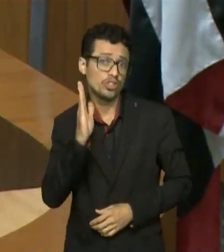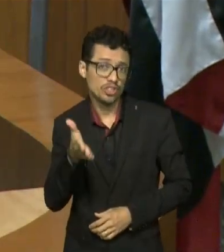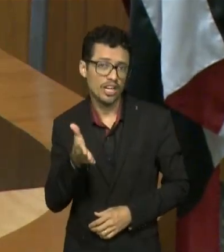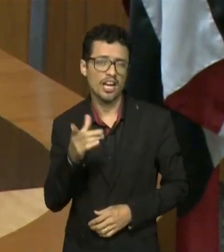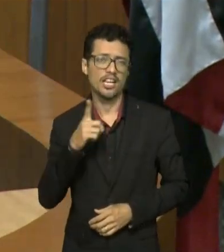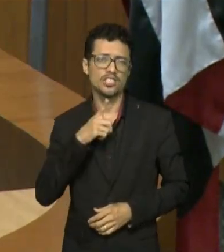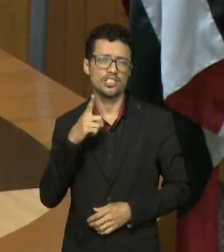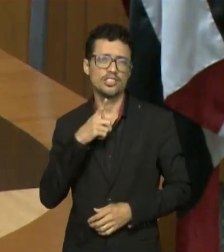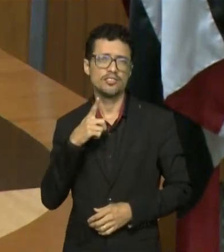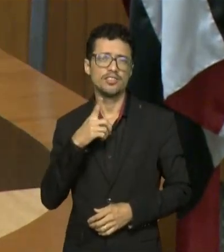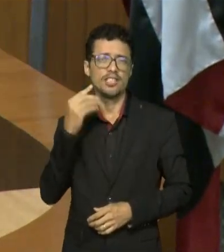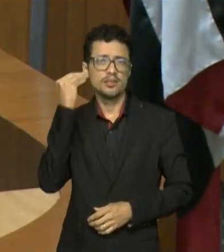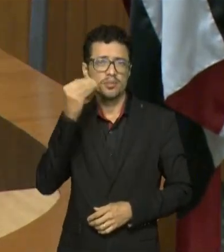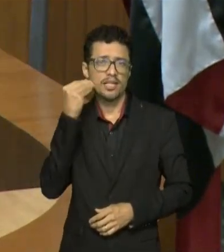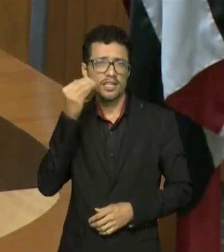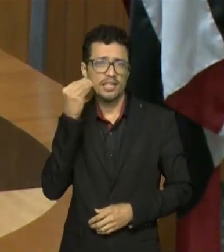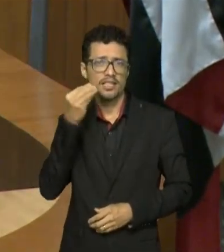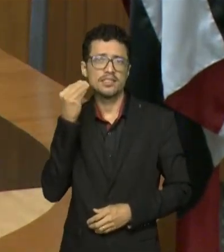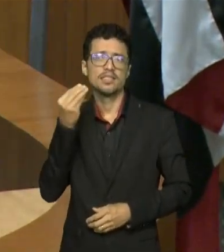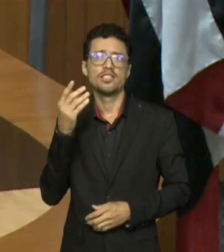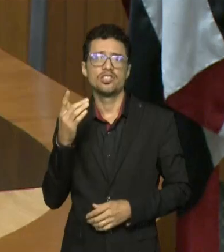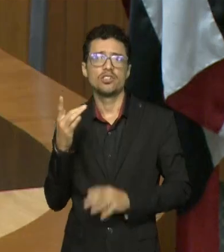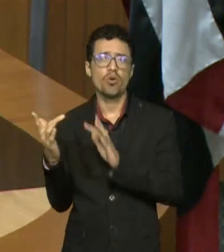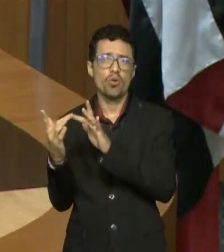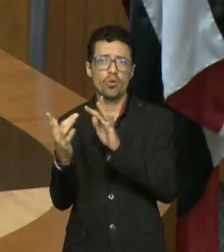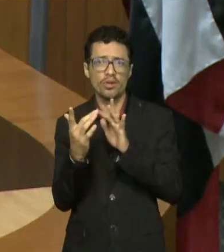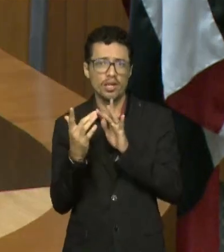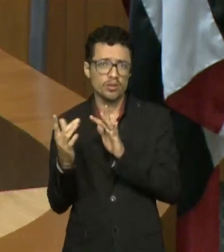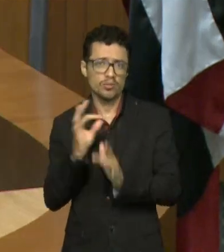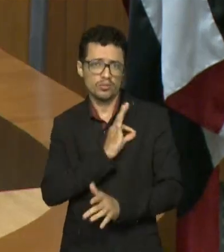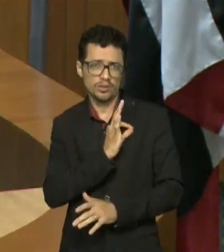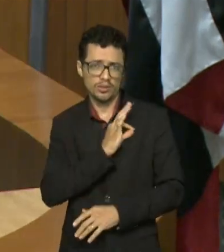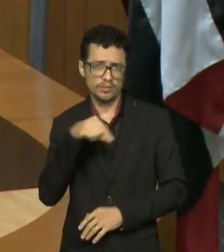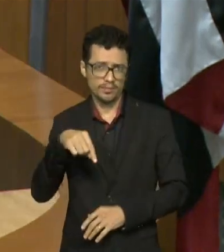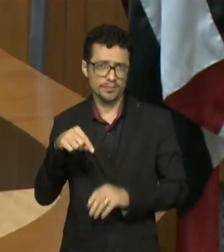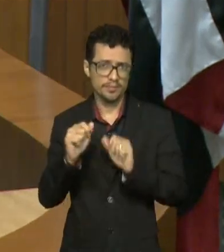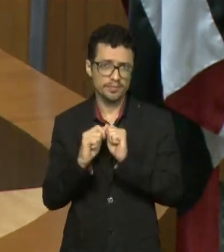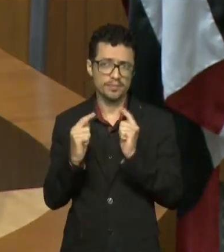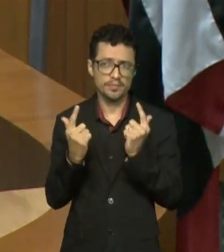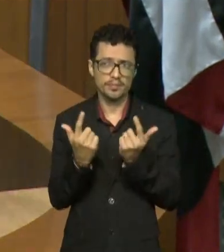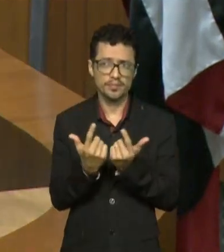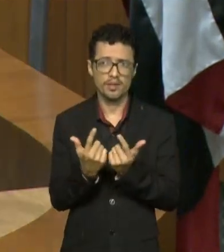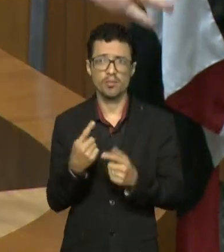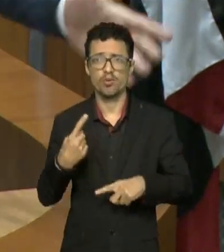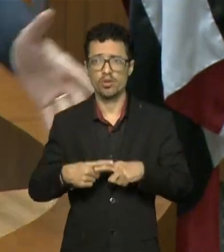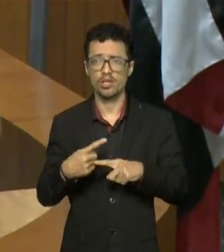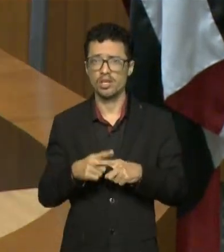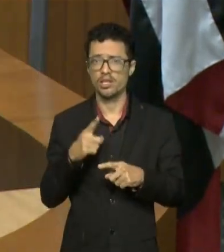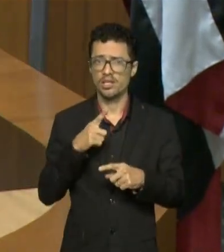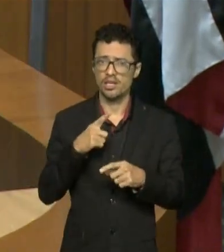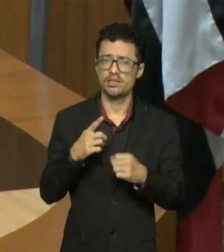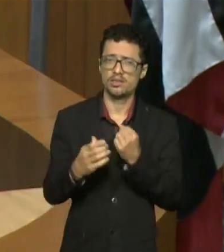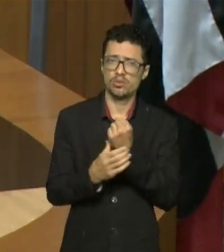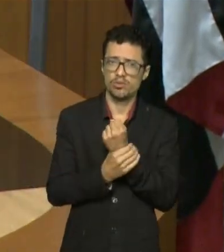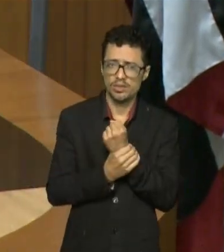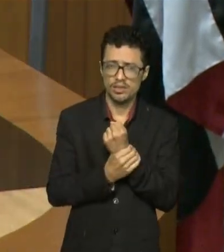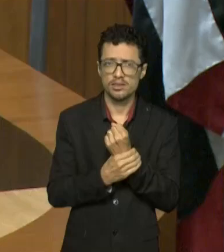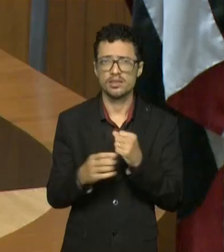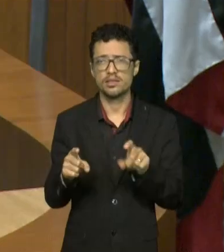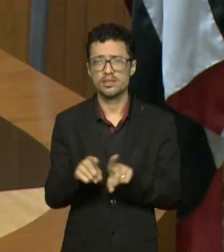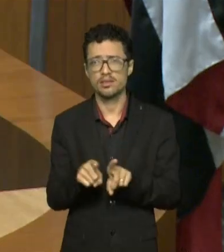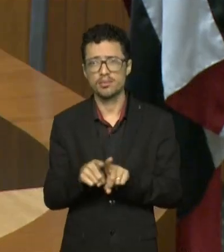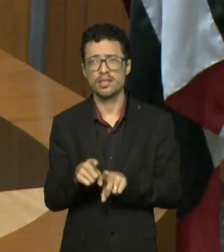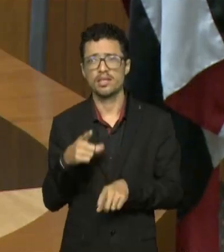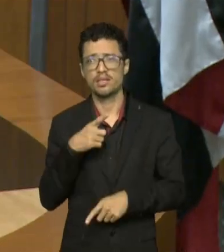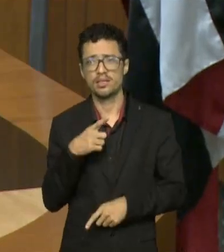graças a Deus, como tem um rodízio, deputado Júlio, deputado Fernando, por conta da minha segurança, por conta de 6 processos de ameaça